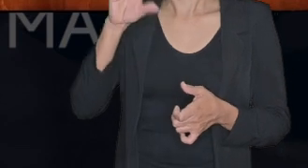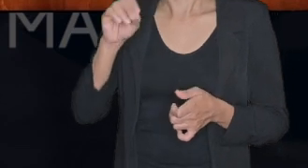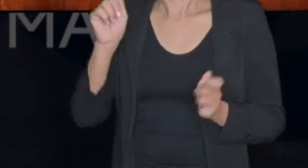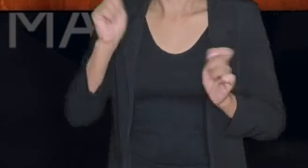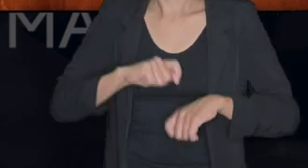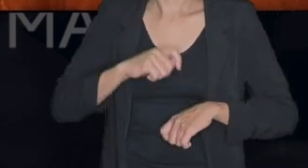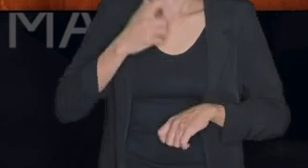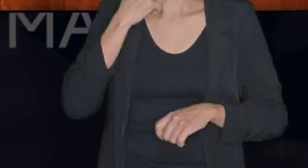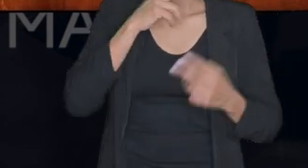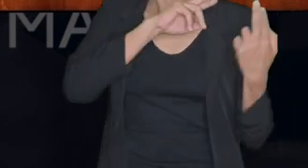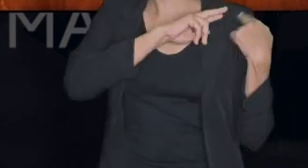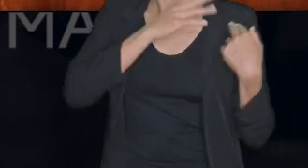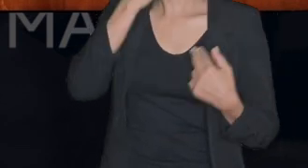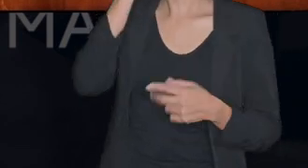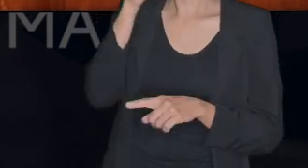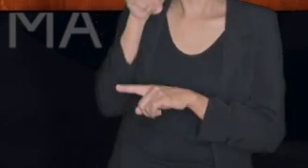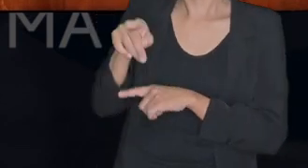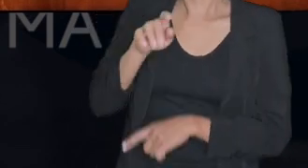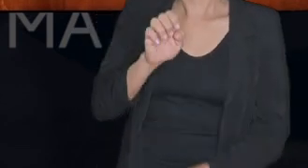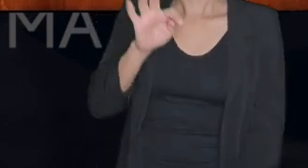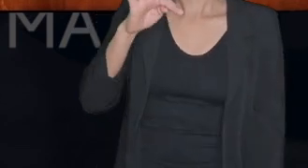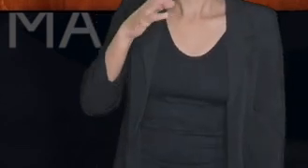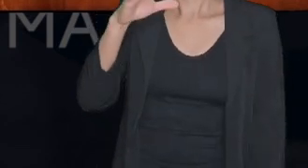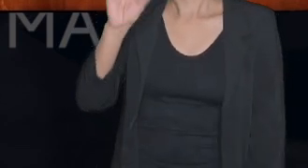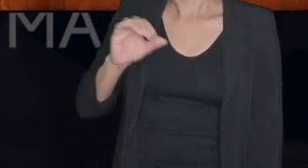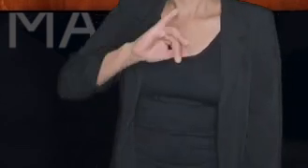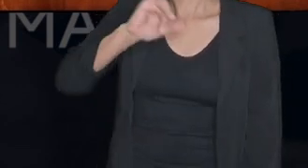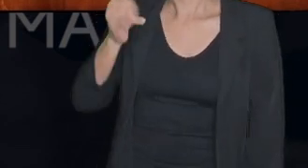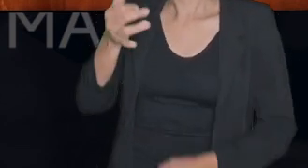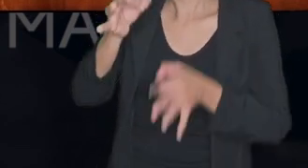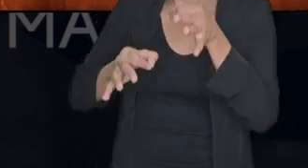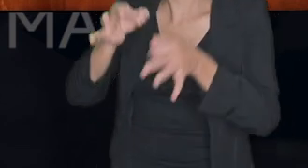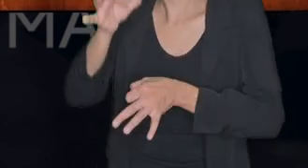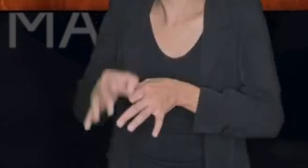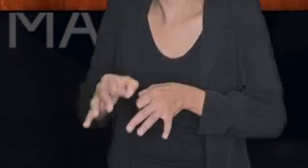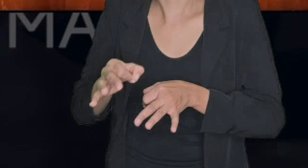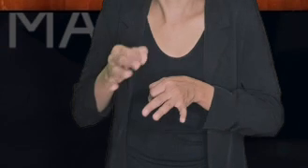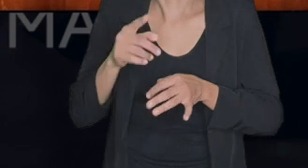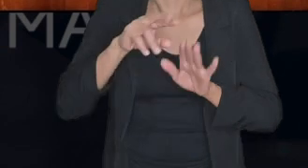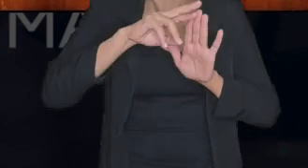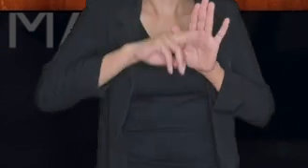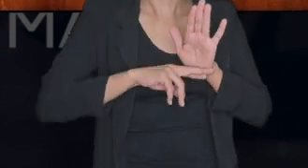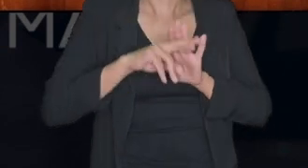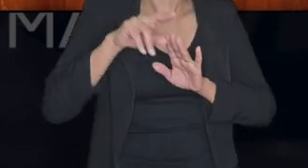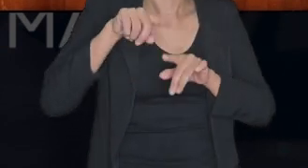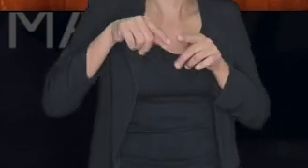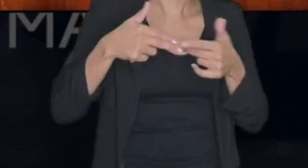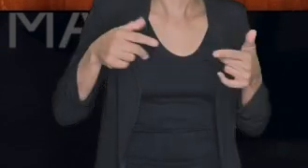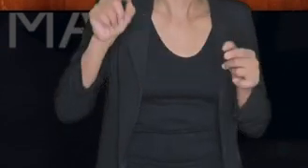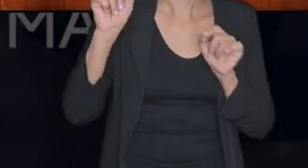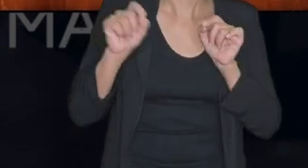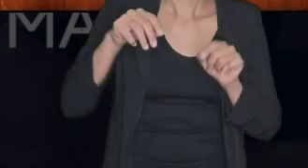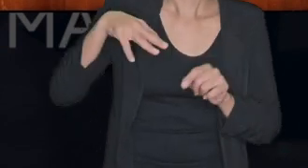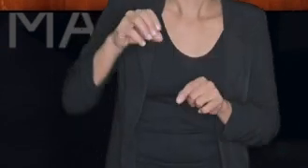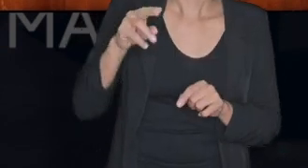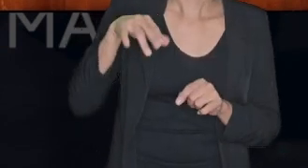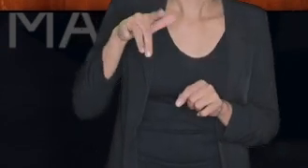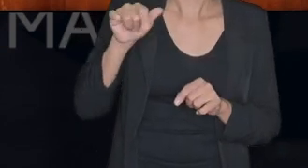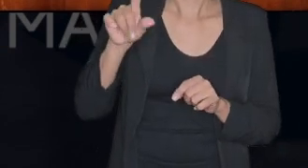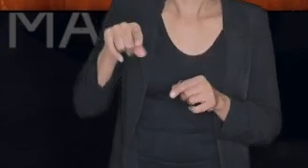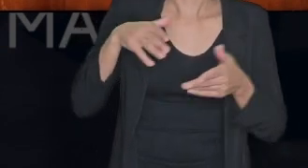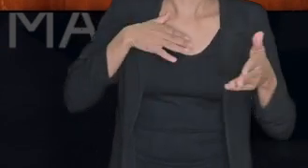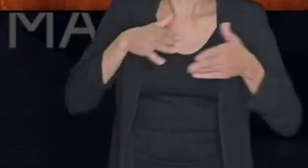os emolumentos, em regra, são bem módicos, assim, são acessíveis, adequados, mas